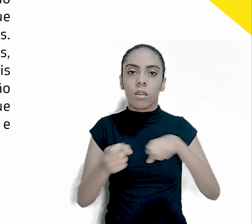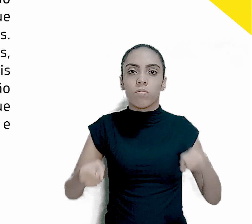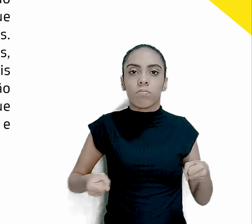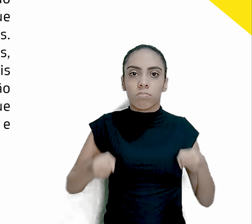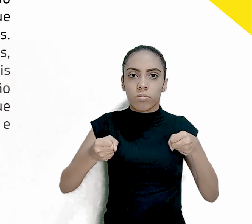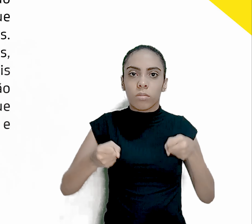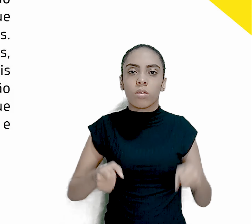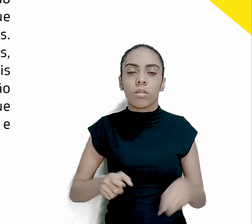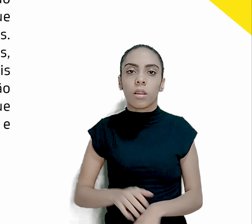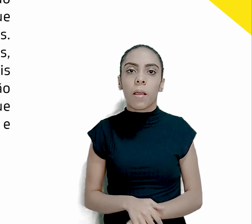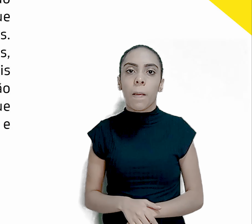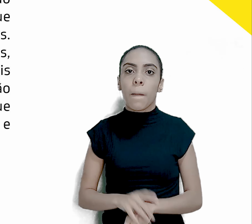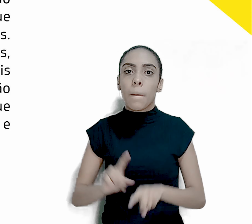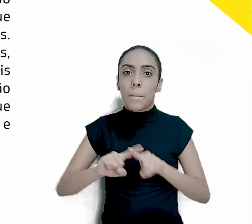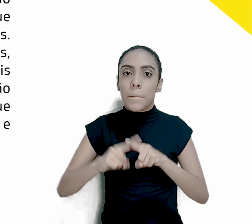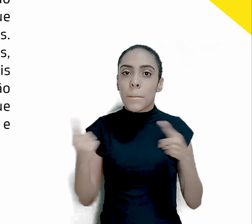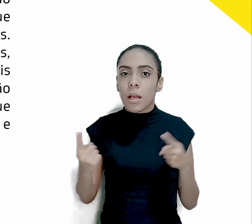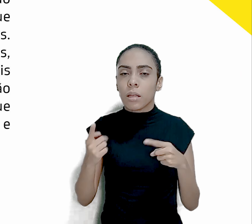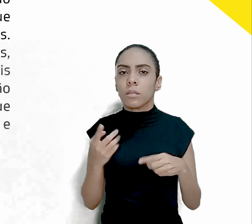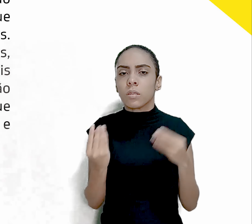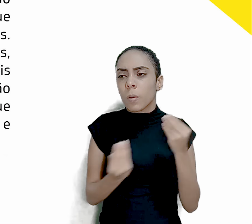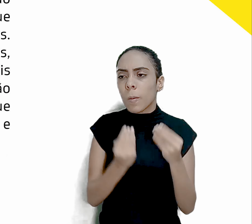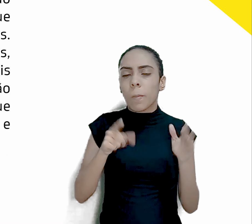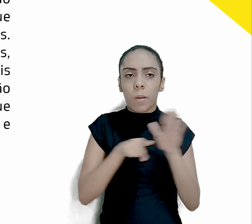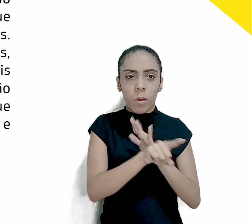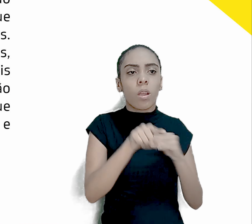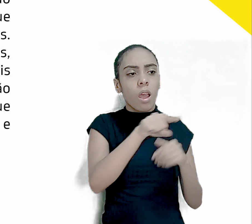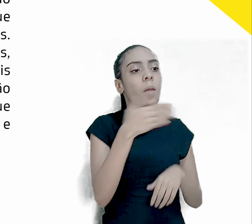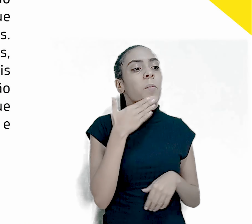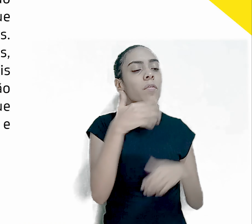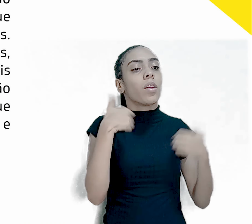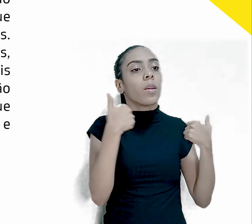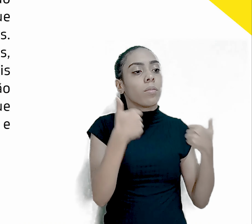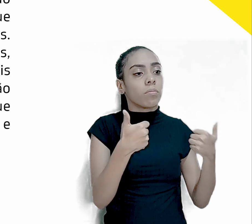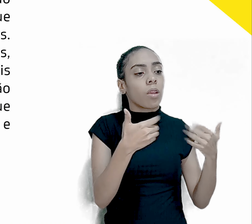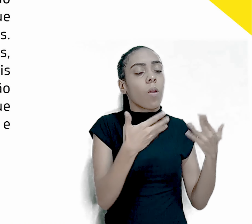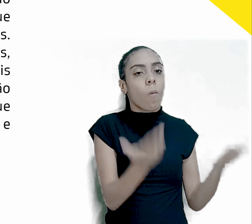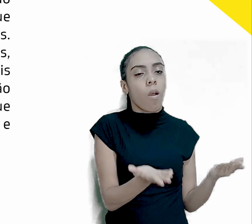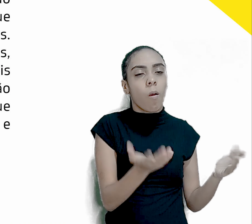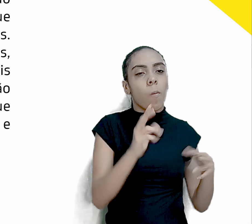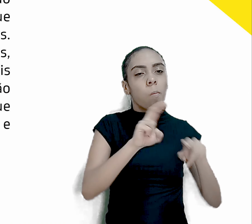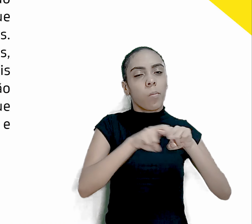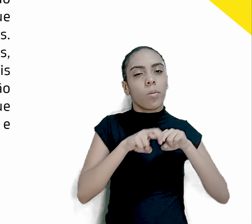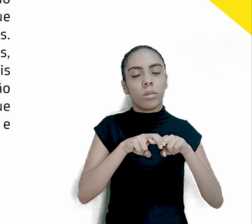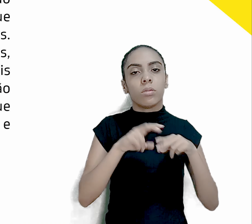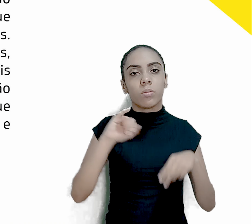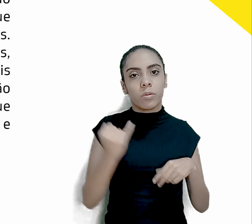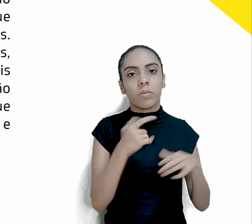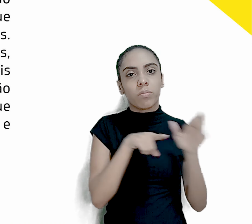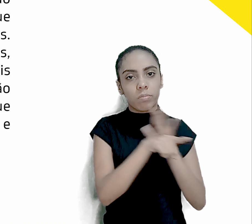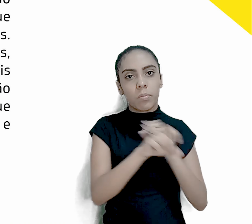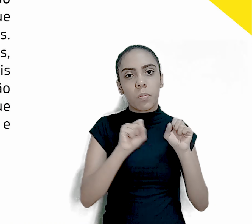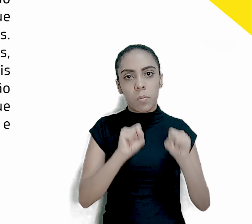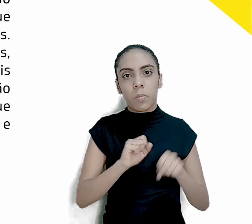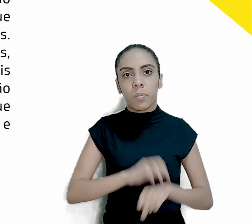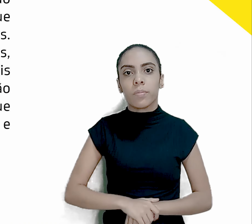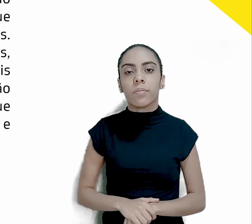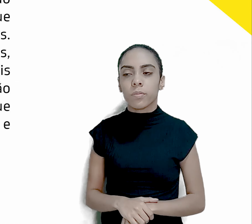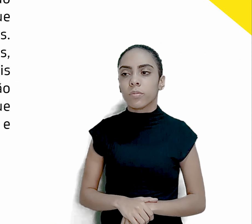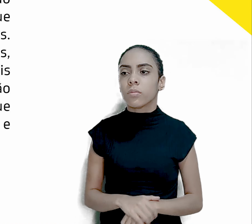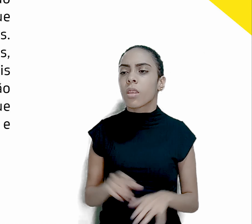Segurando no braço da cadeira Nunca é demais perguntar como a pessoa prefere descer Então, na dúvida, pergunte